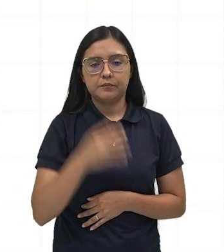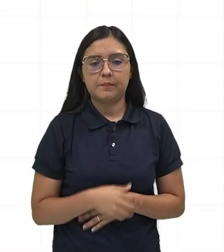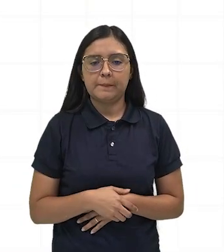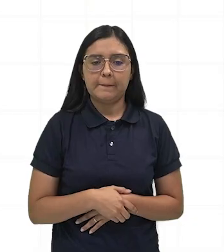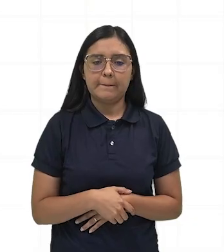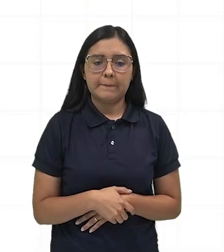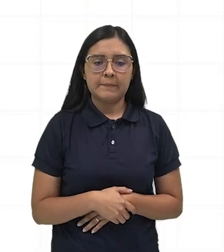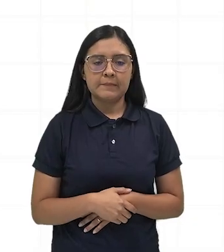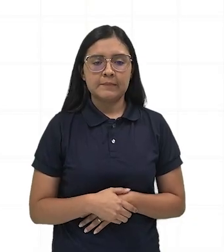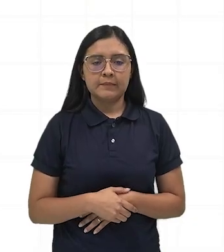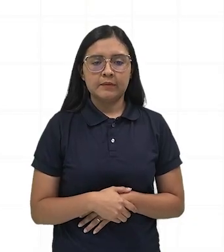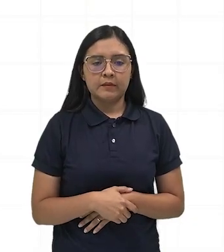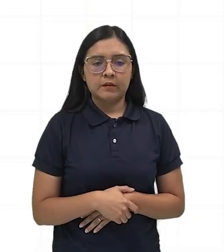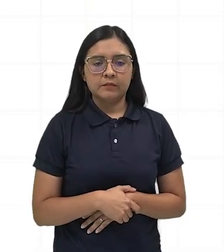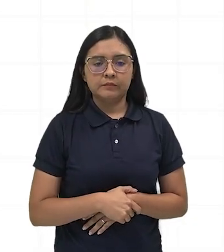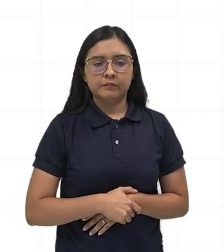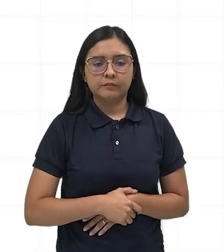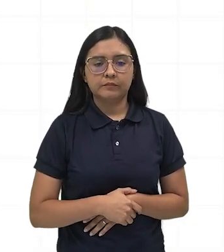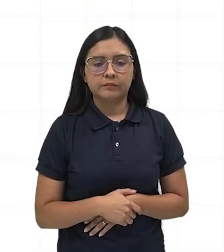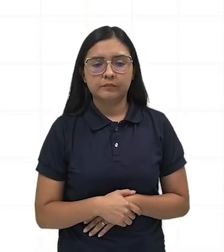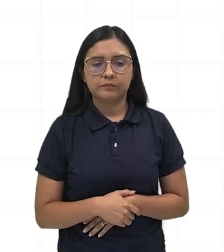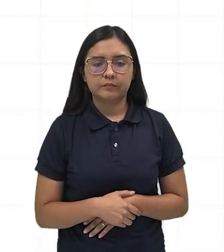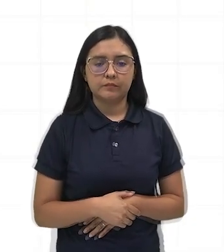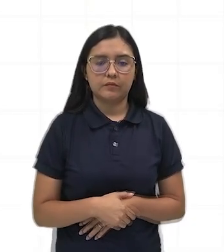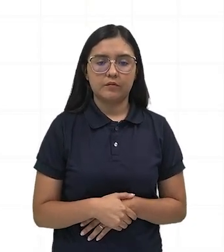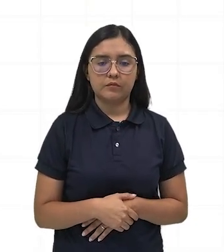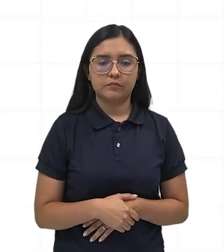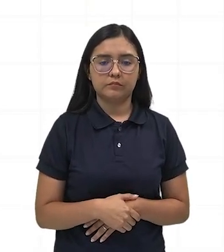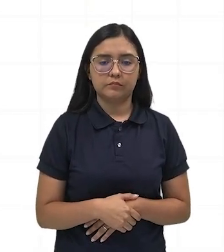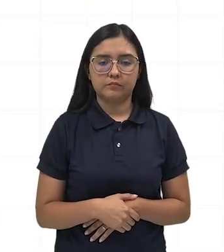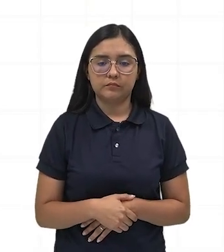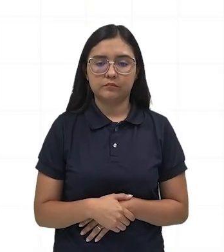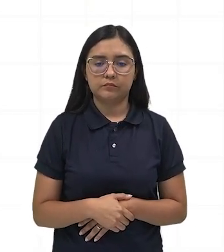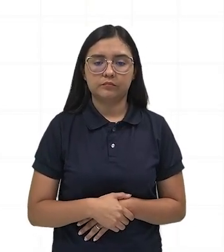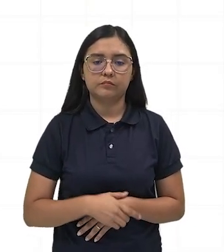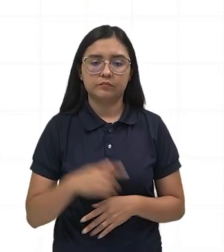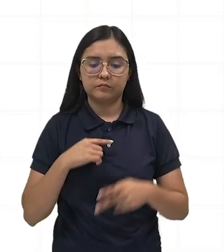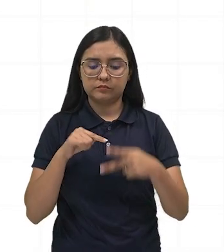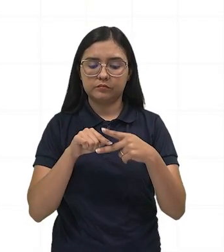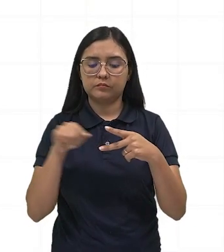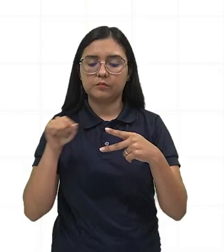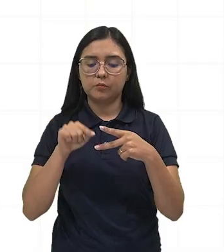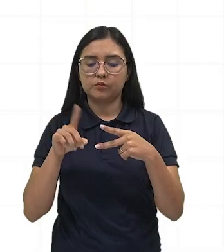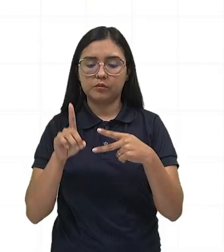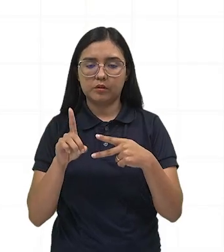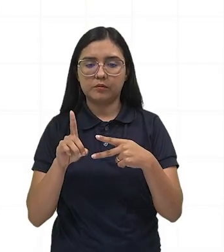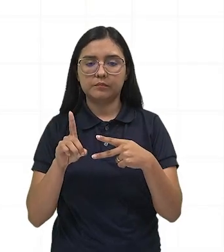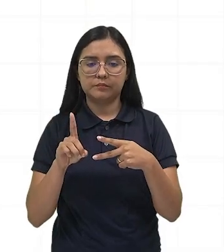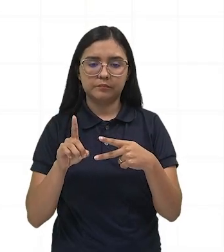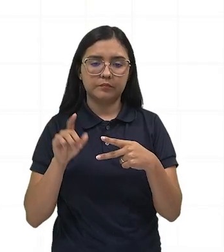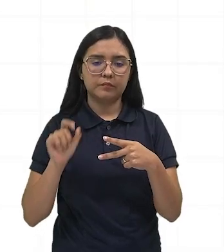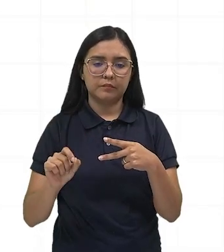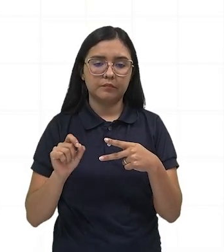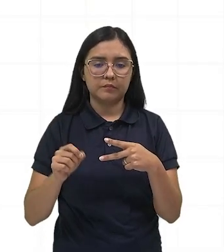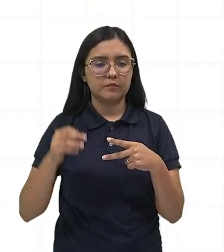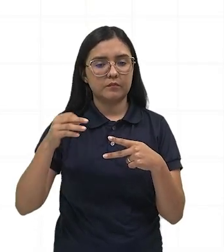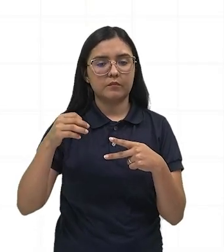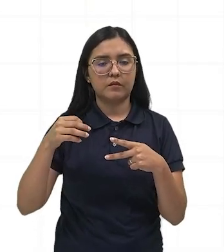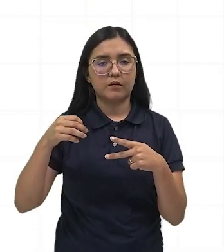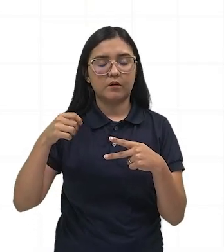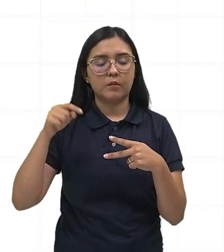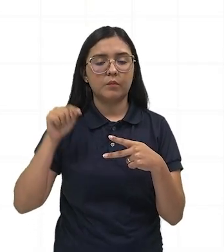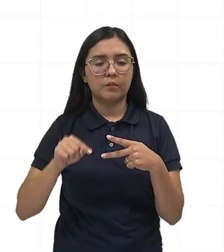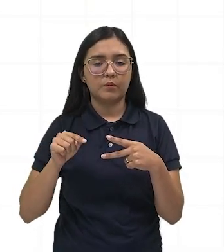E onde eles se encontraram, ou seja, aqui no ponto D, vai ser